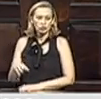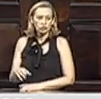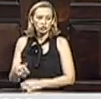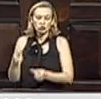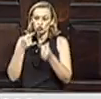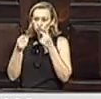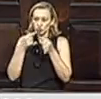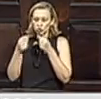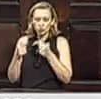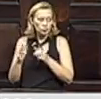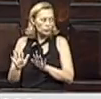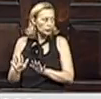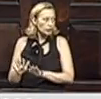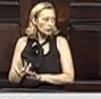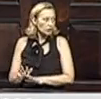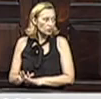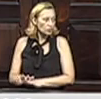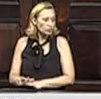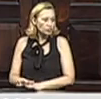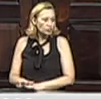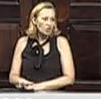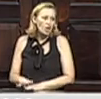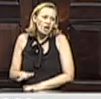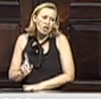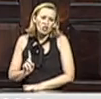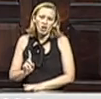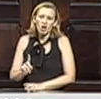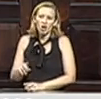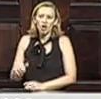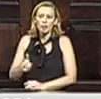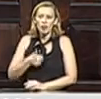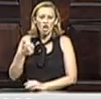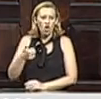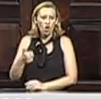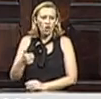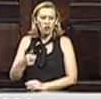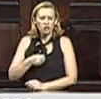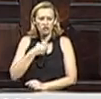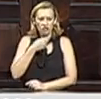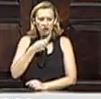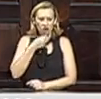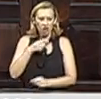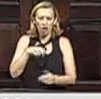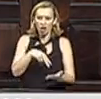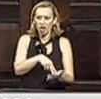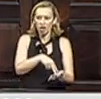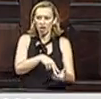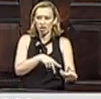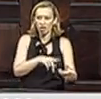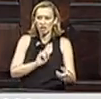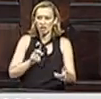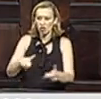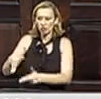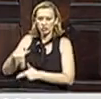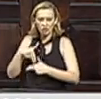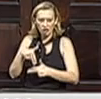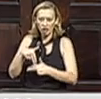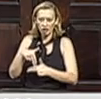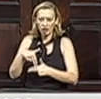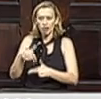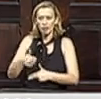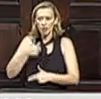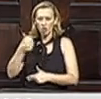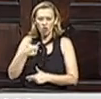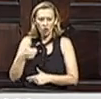Paulo, faz por aqui, deputado. Sabe por quê? Nós temos quórum agora, daqui a pouco não teremos mais. Você está me comandando. Por favor,